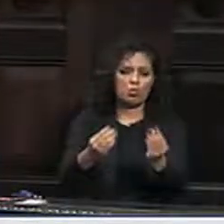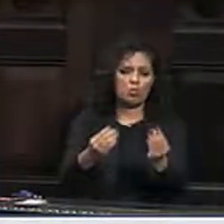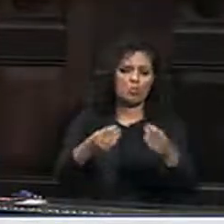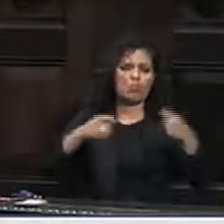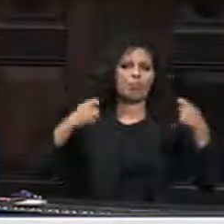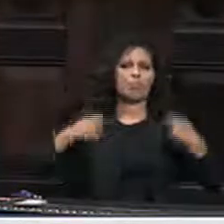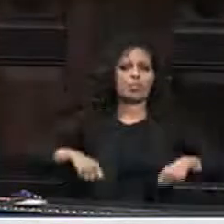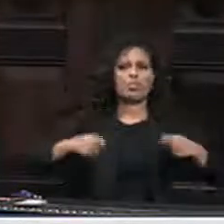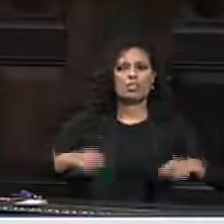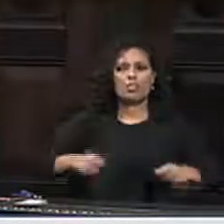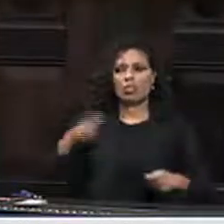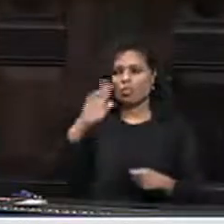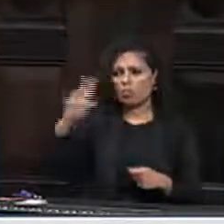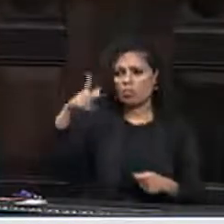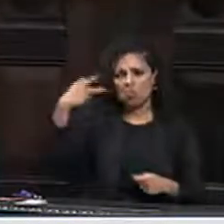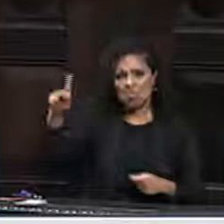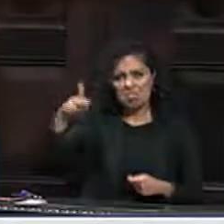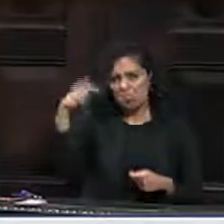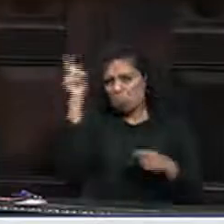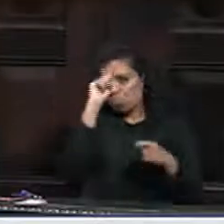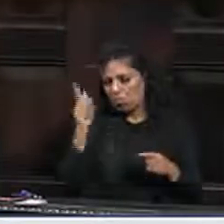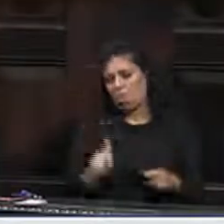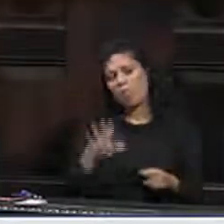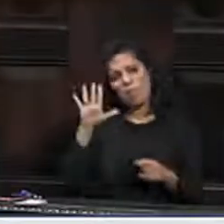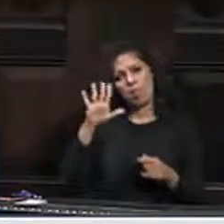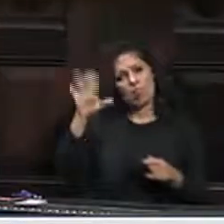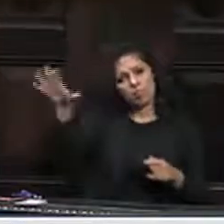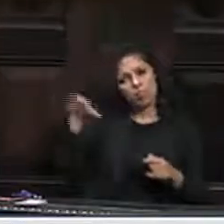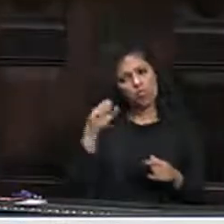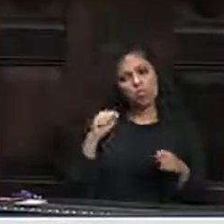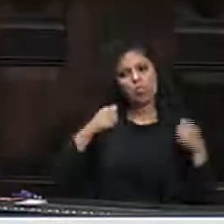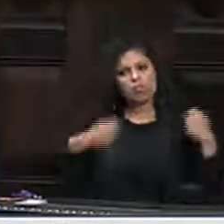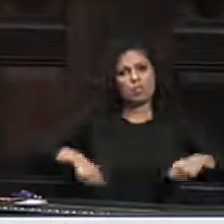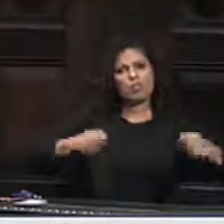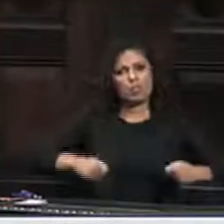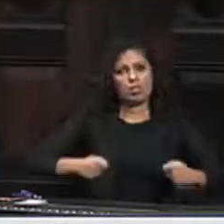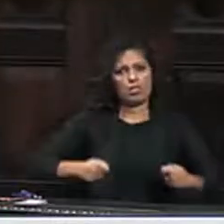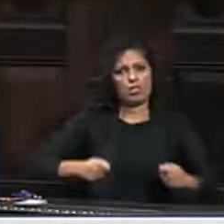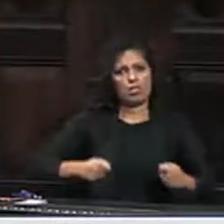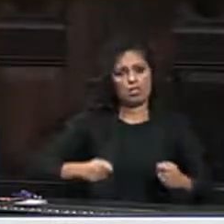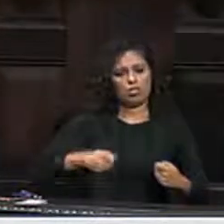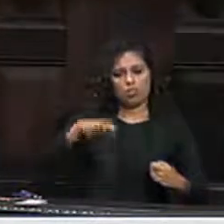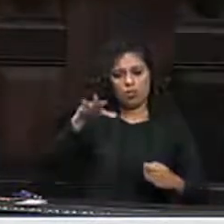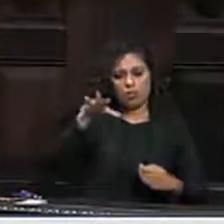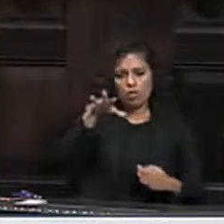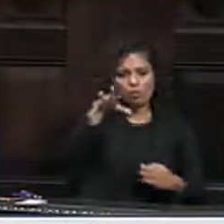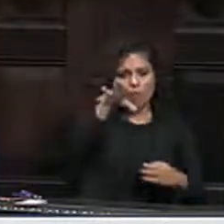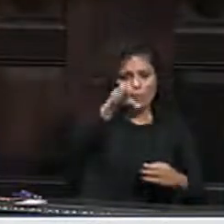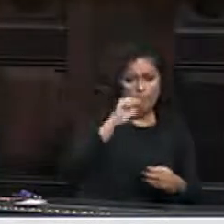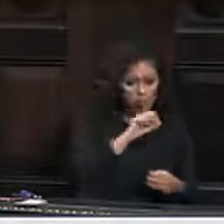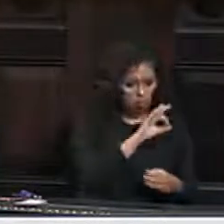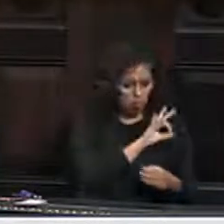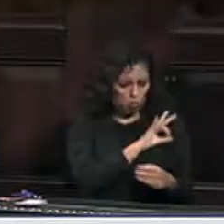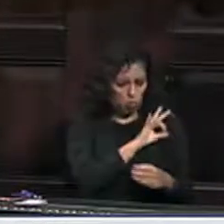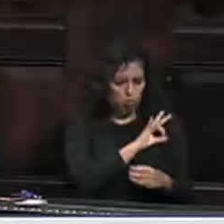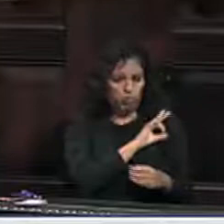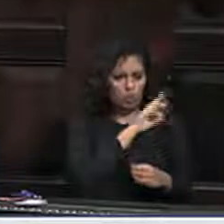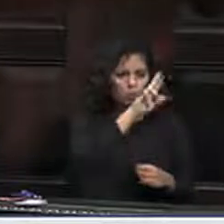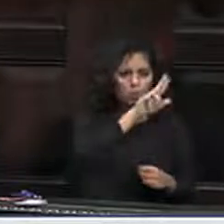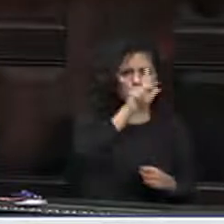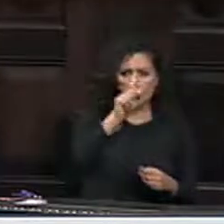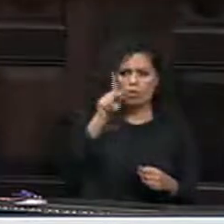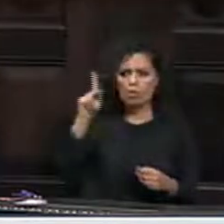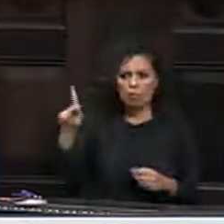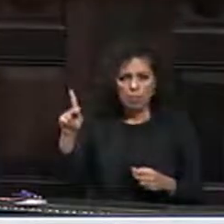planejamento e, evidentemente, alocando esses efetivos pelo conhecimento